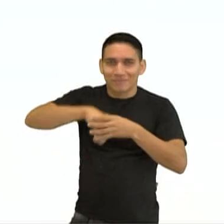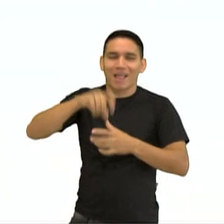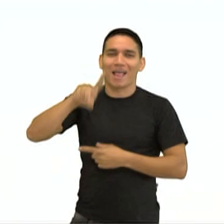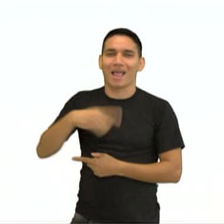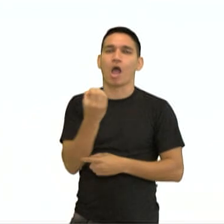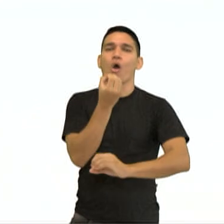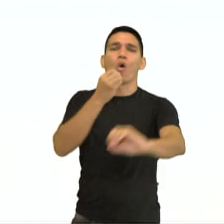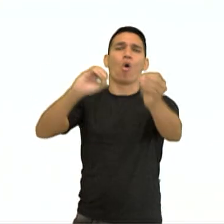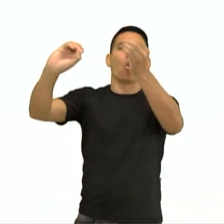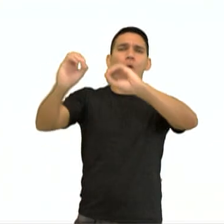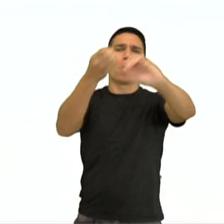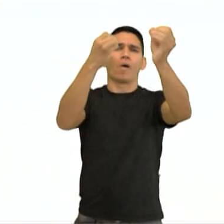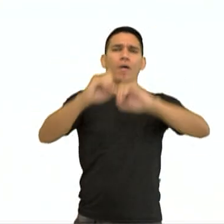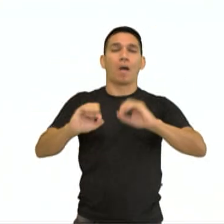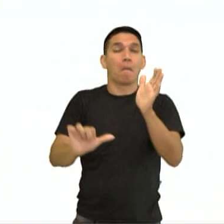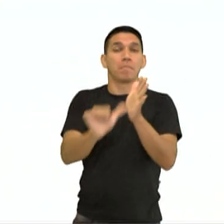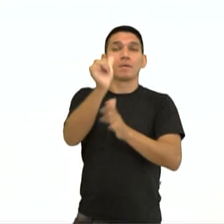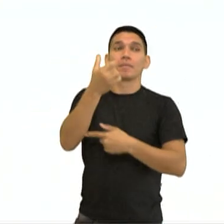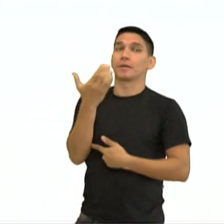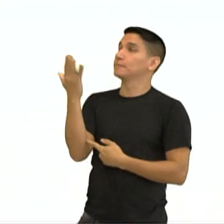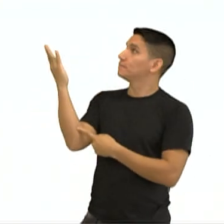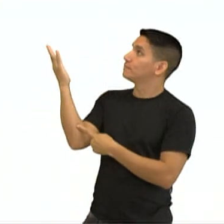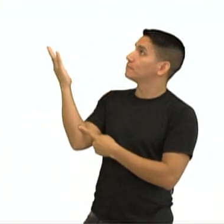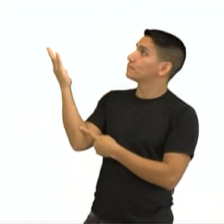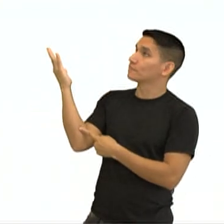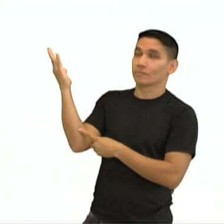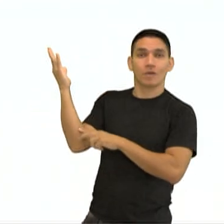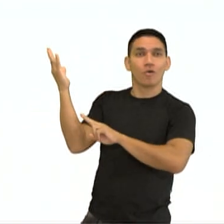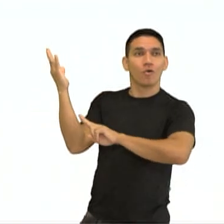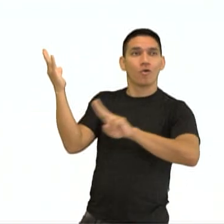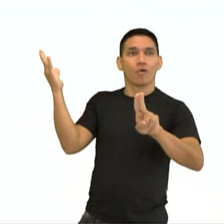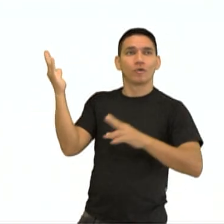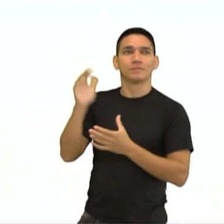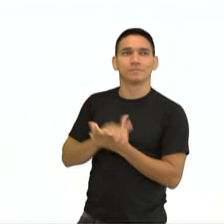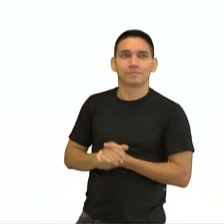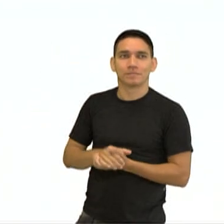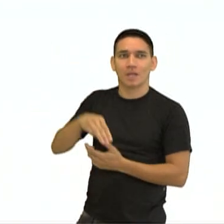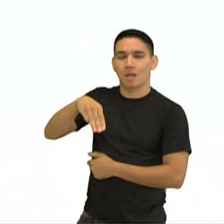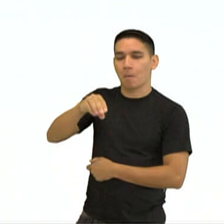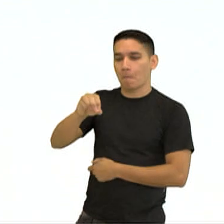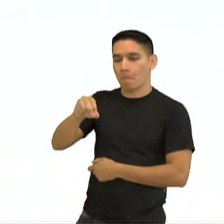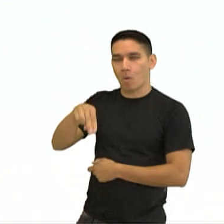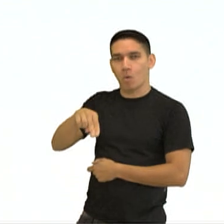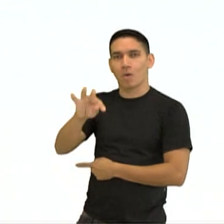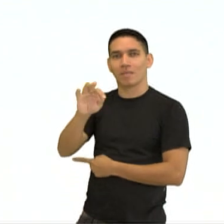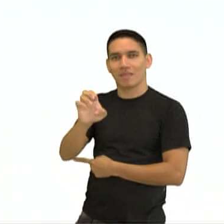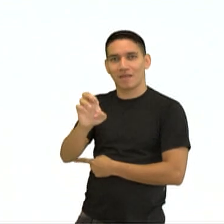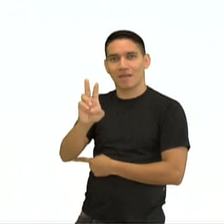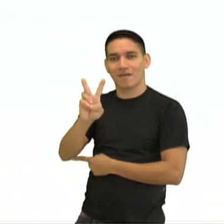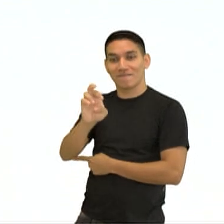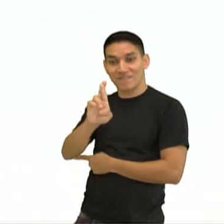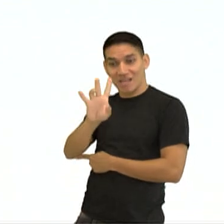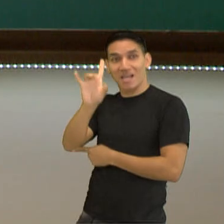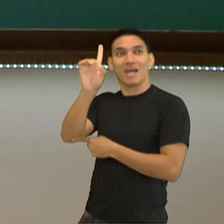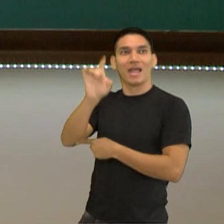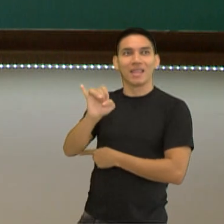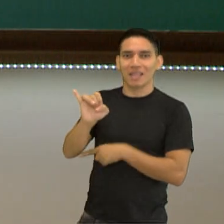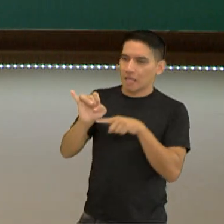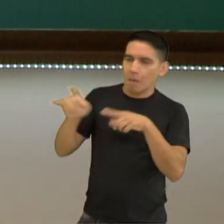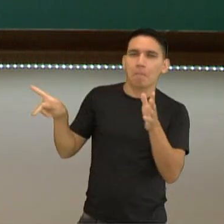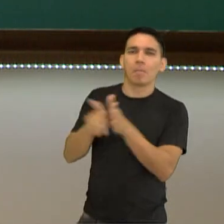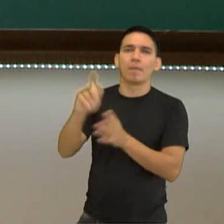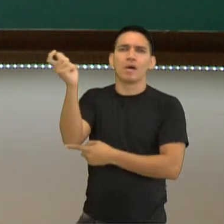primeira ópera considerada é a ópera desse homem aqui, o Monteverdi, Claudio Monteverdi,